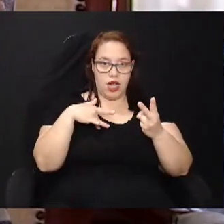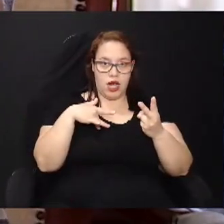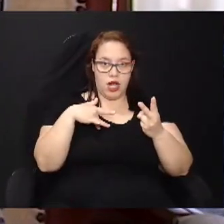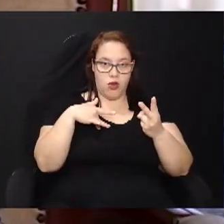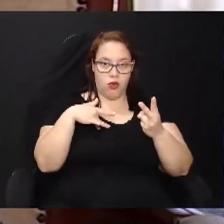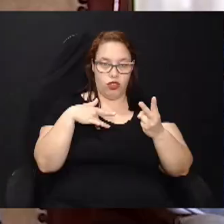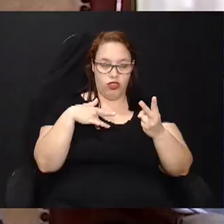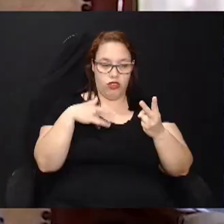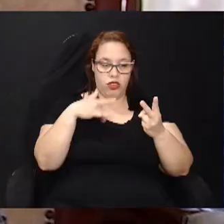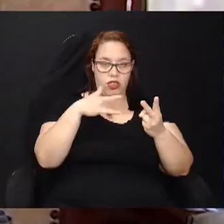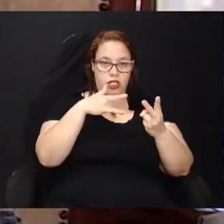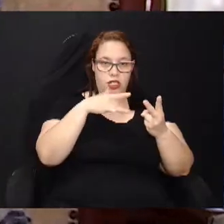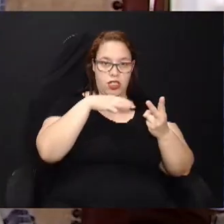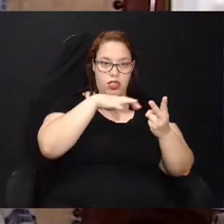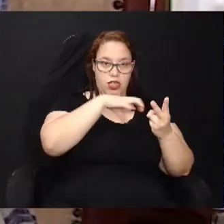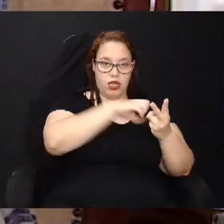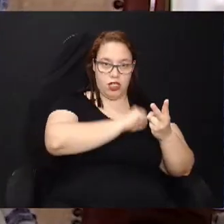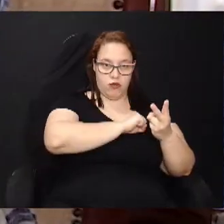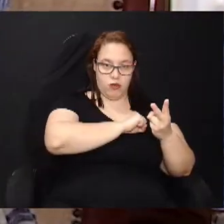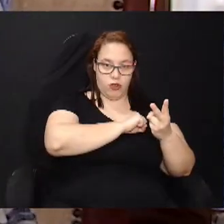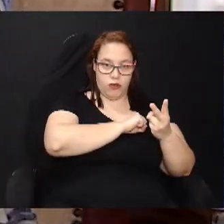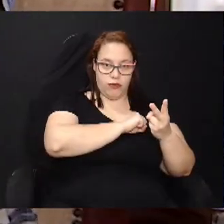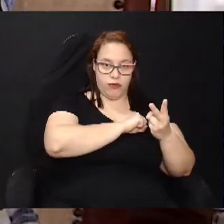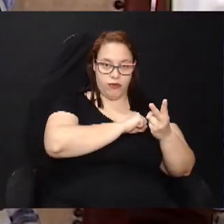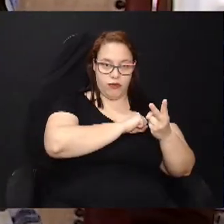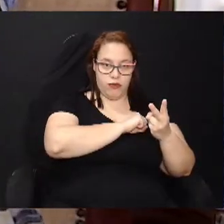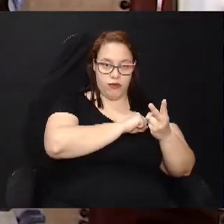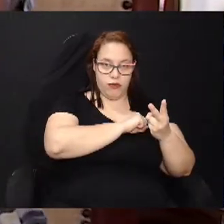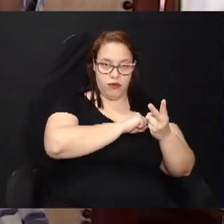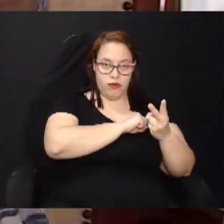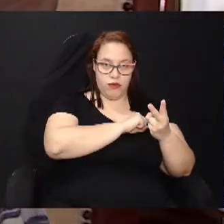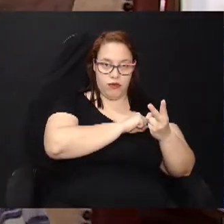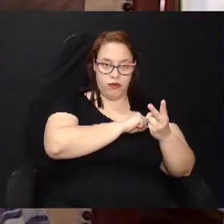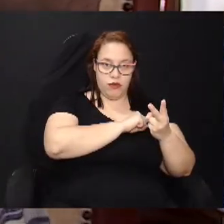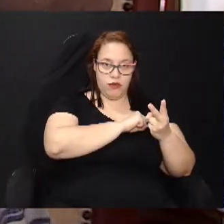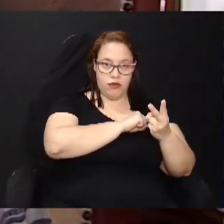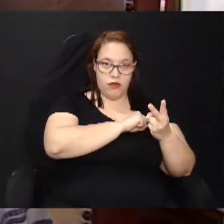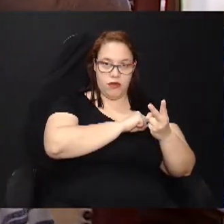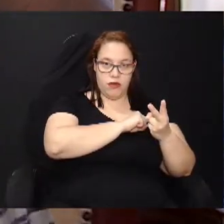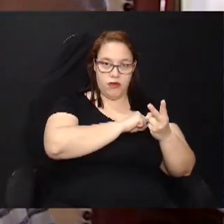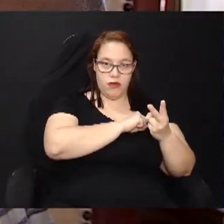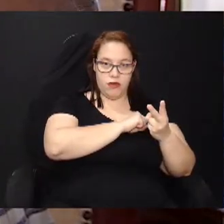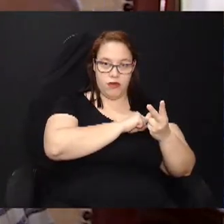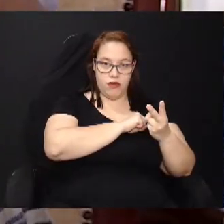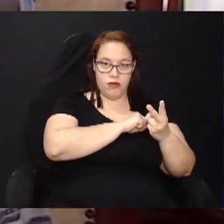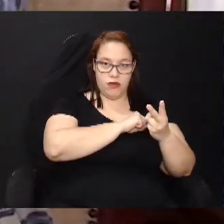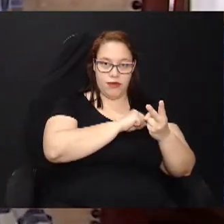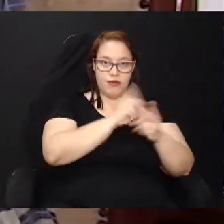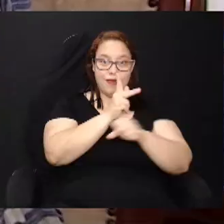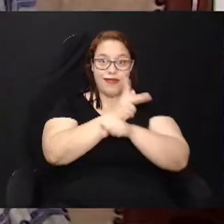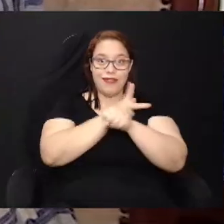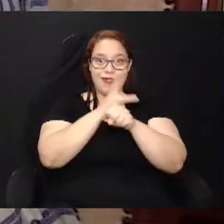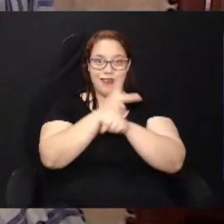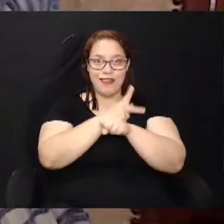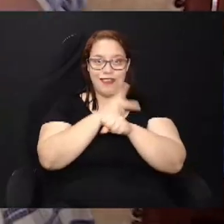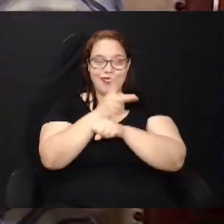saúde e amor. E com saúde e amor, você pode até achar e buscar